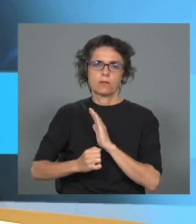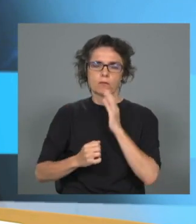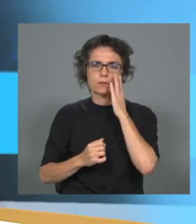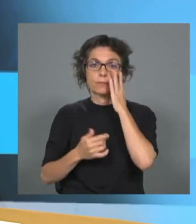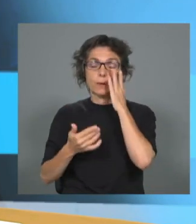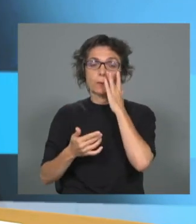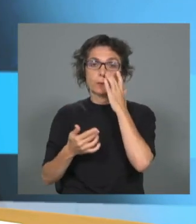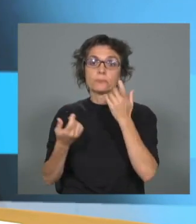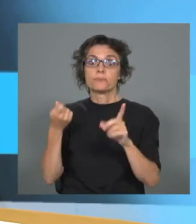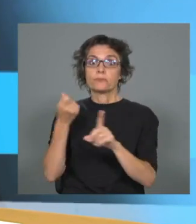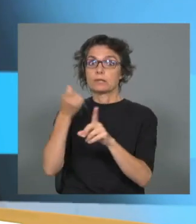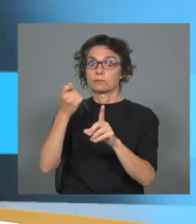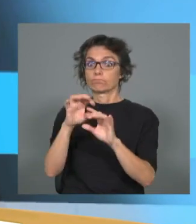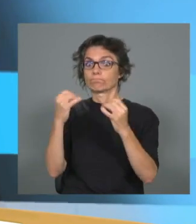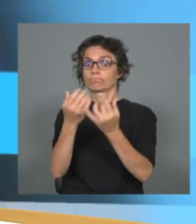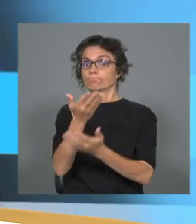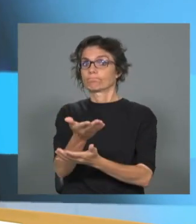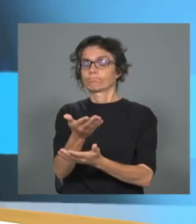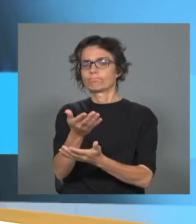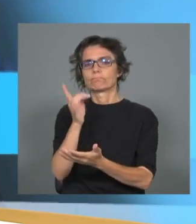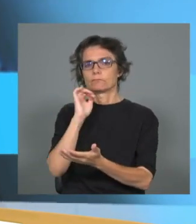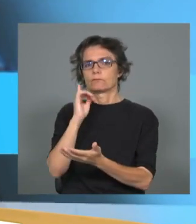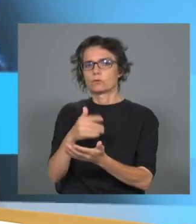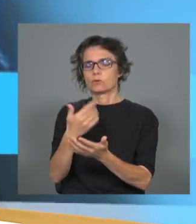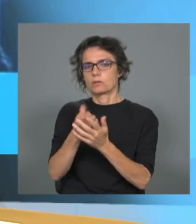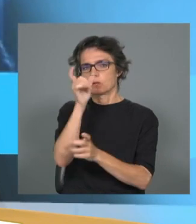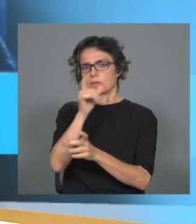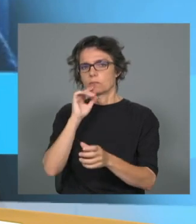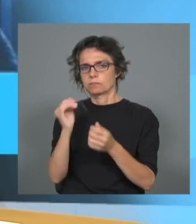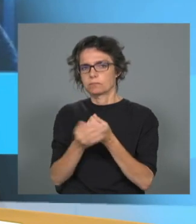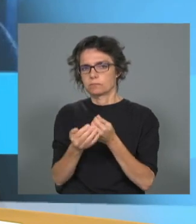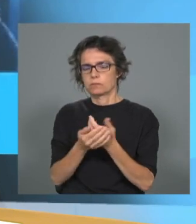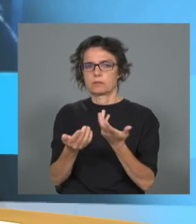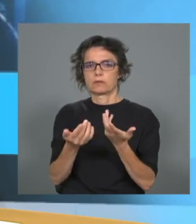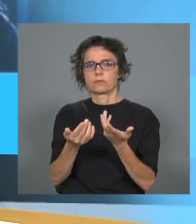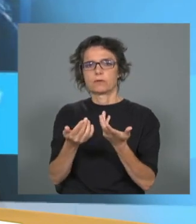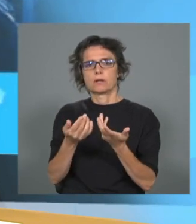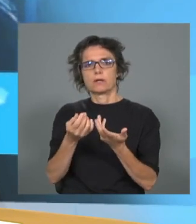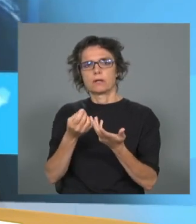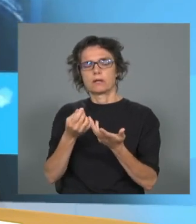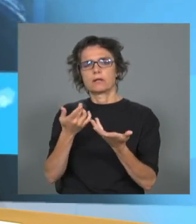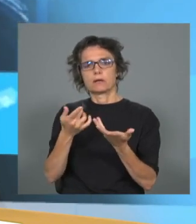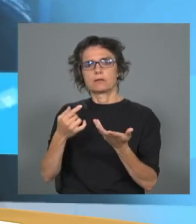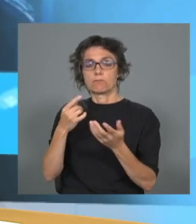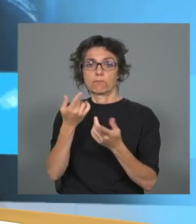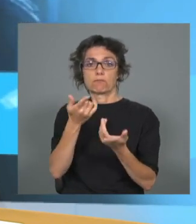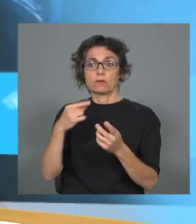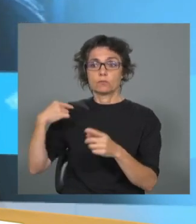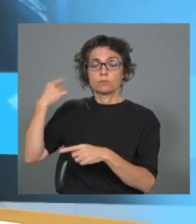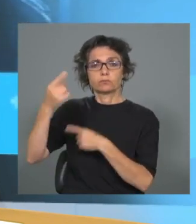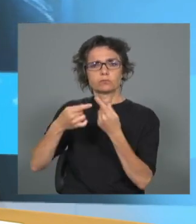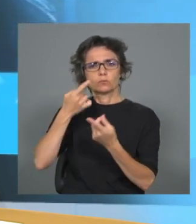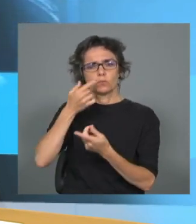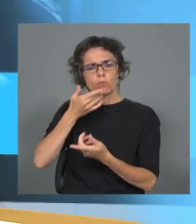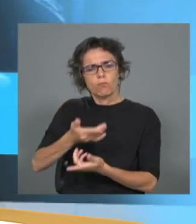o desafio de uma sociedade que deve valorizar os seus idosos, reconhecer neles um património de saber e experiência. Foi